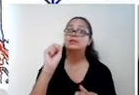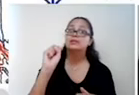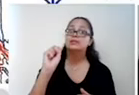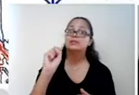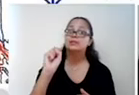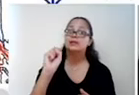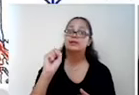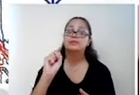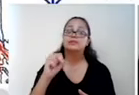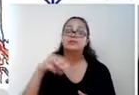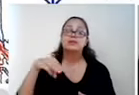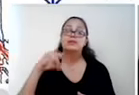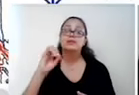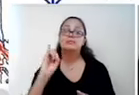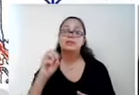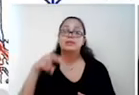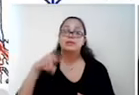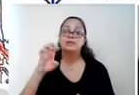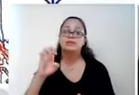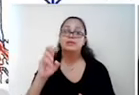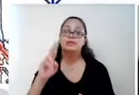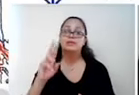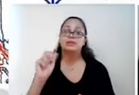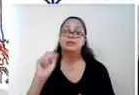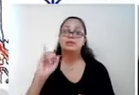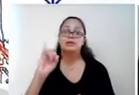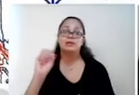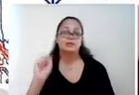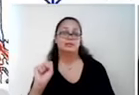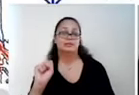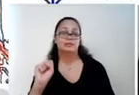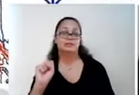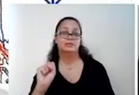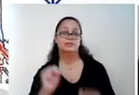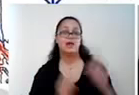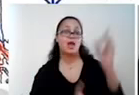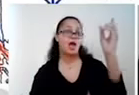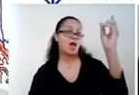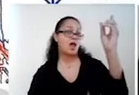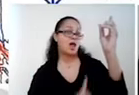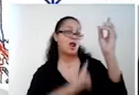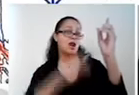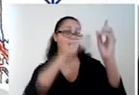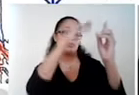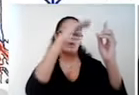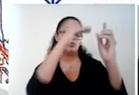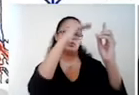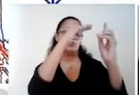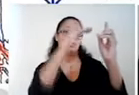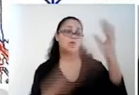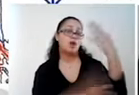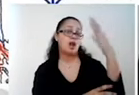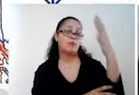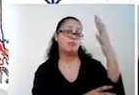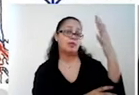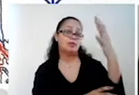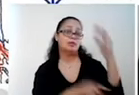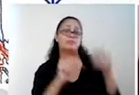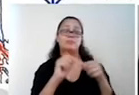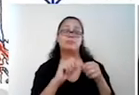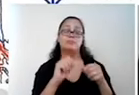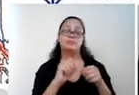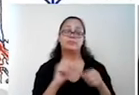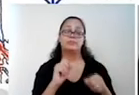coletados do chão, até a parte superior da planta, para a realização de fotossíntese. E quais são esses